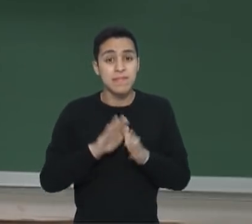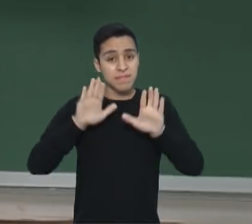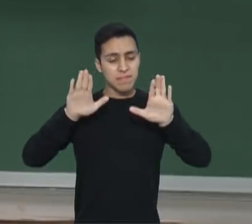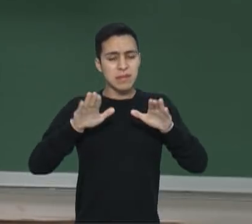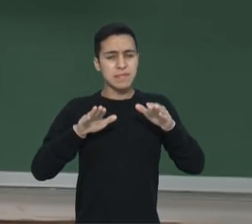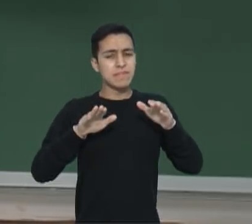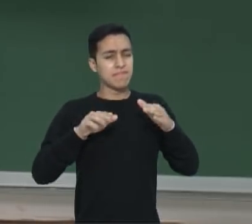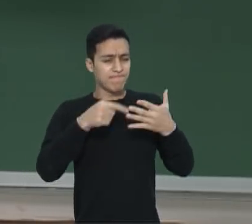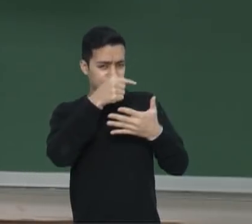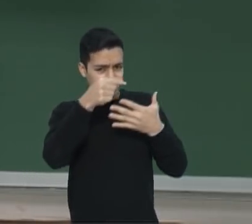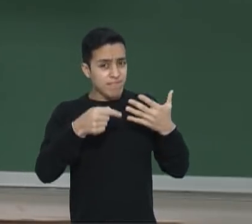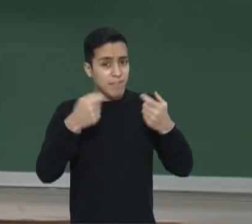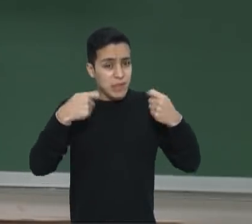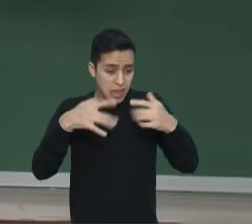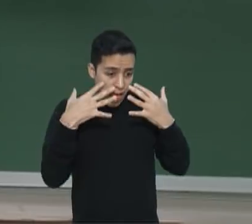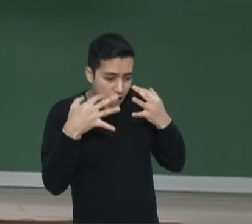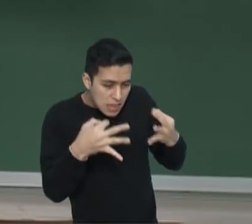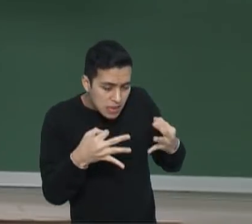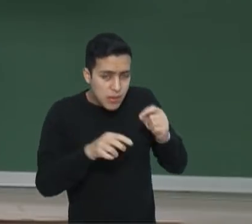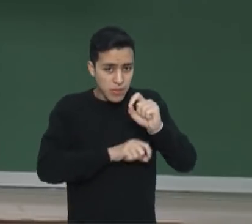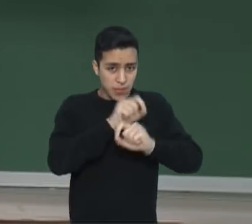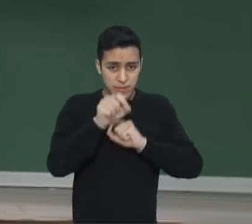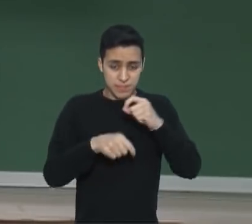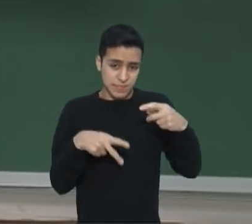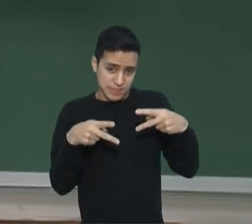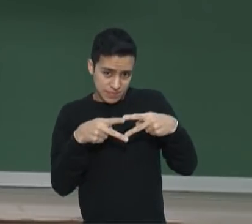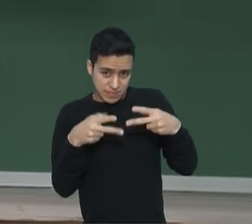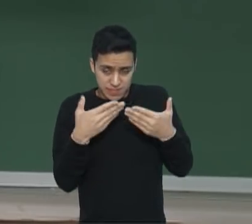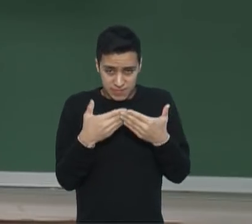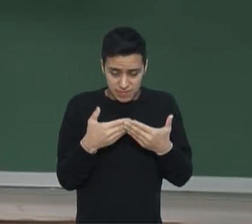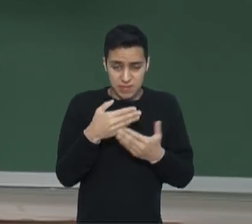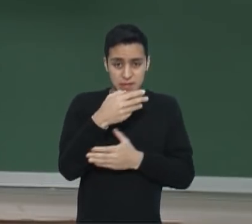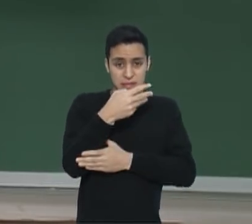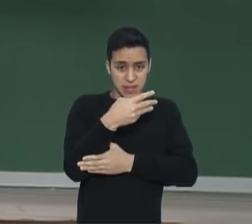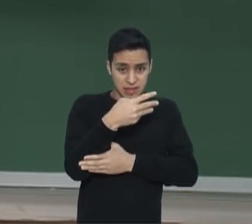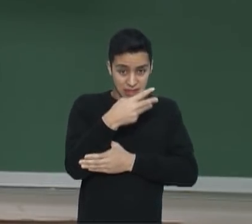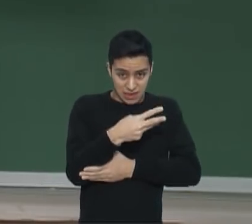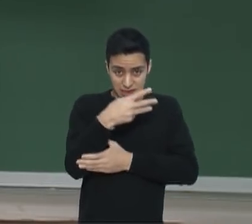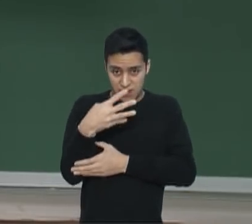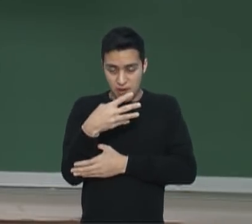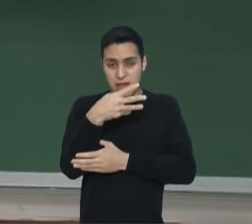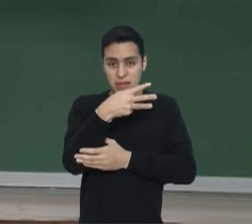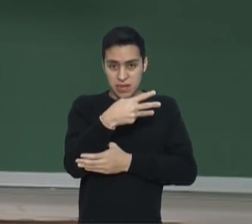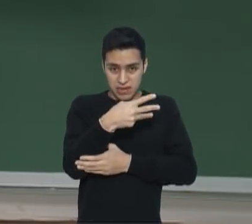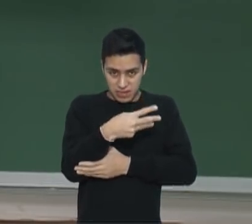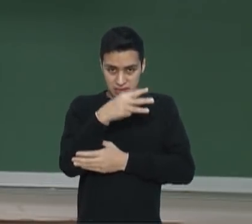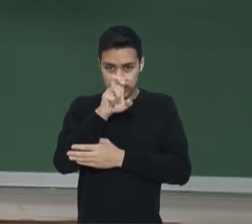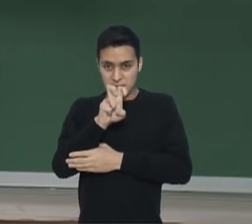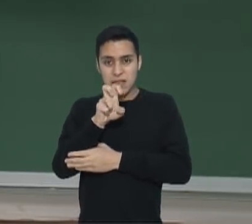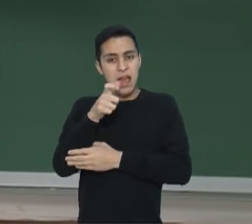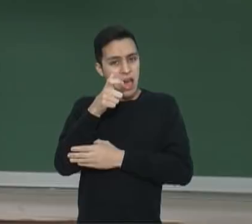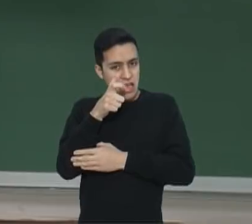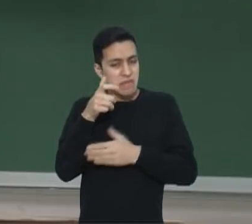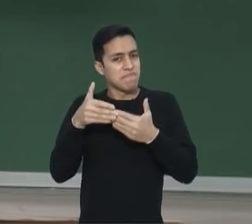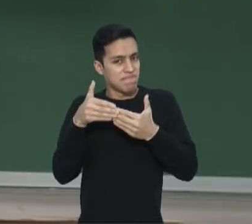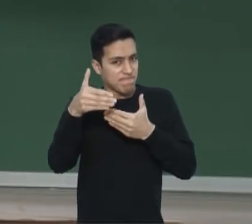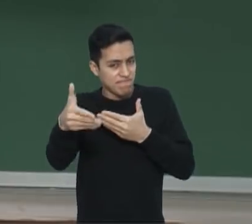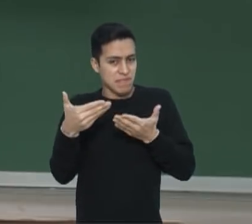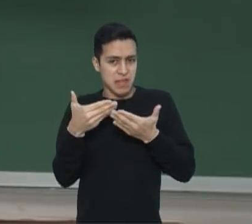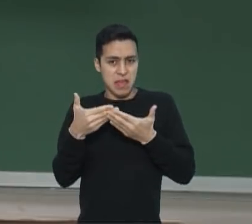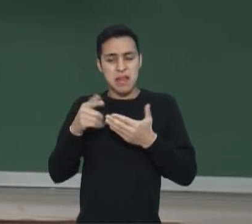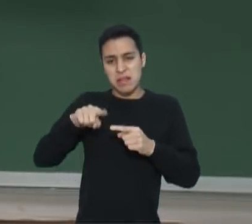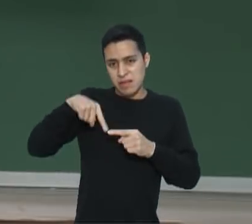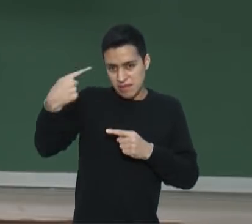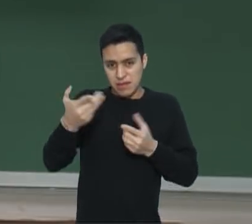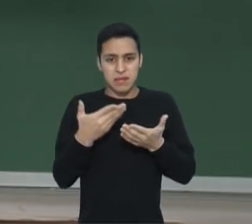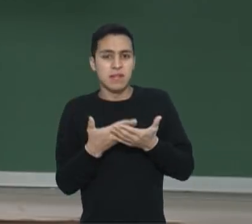para o seguinte: essas duas aulas, a 34 e a 35, que você vai assistir hoje e na sua próxima